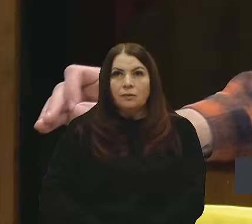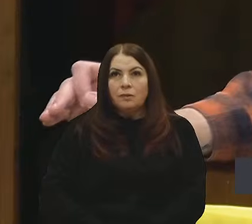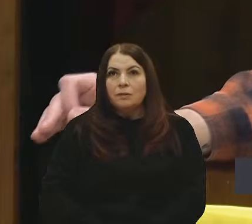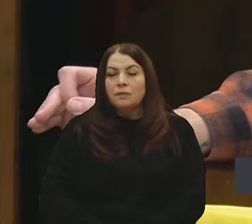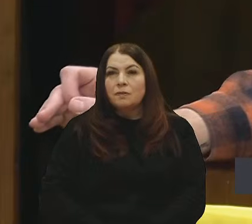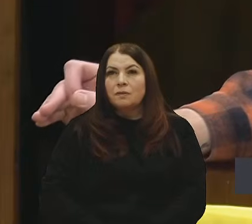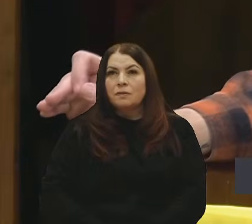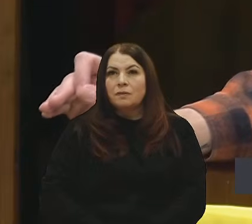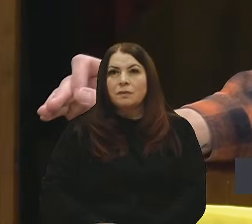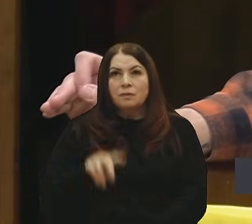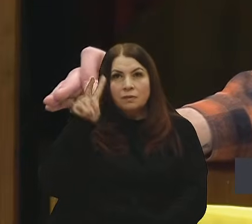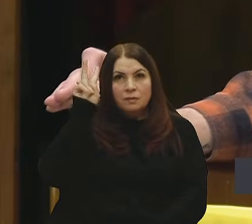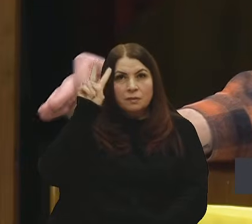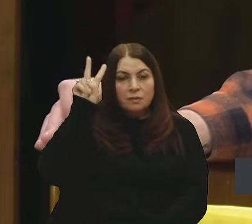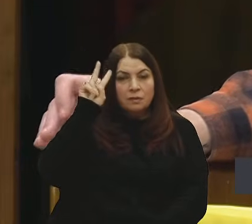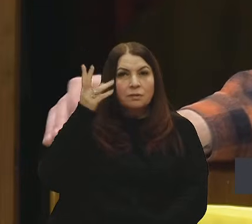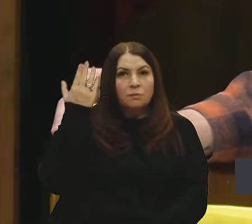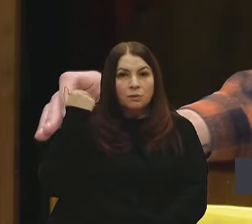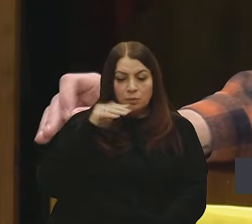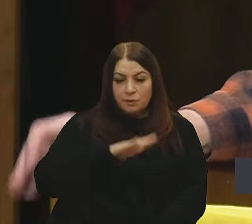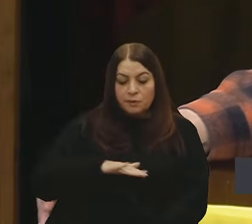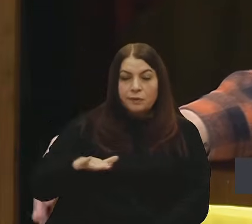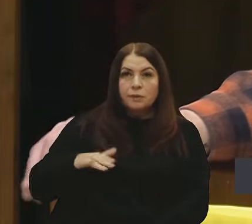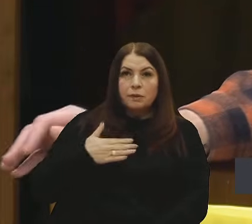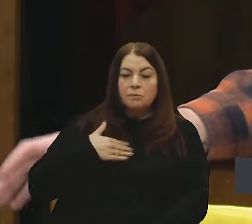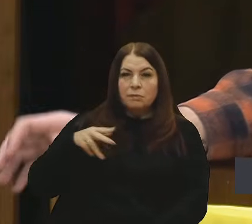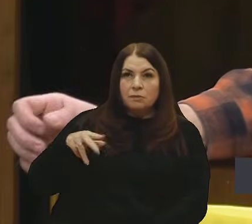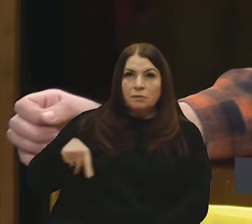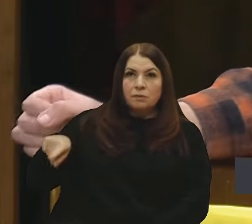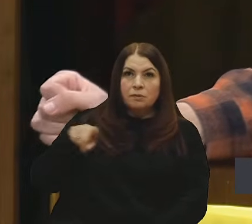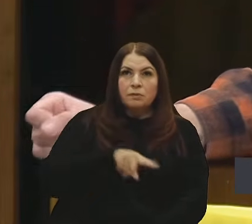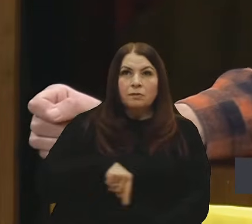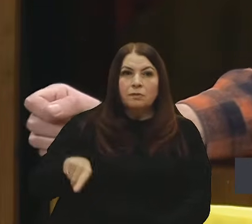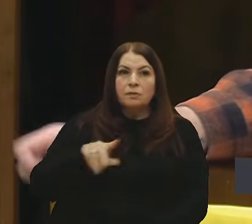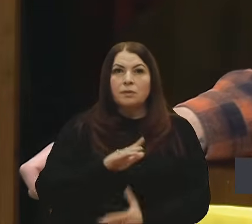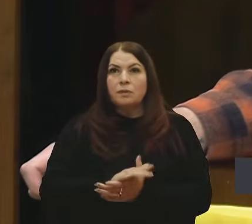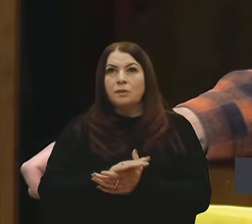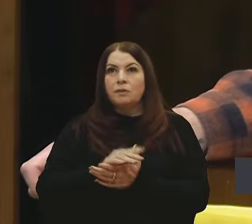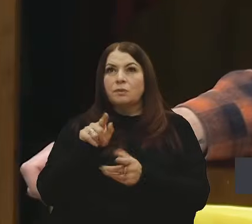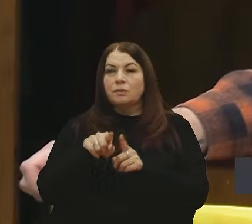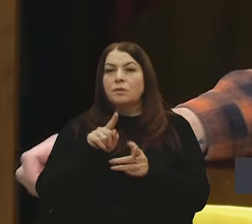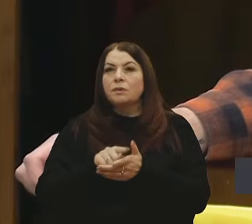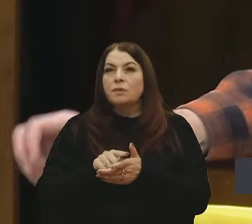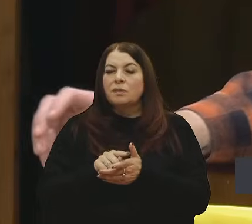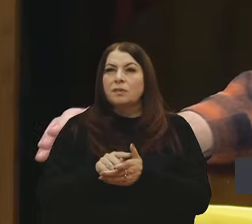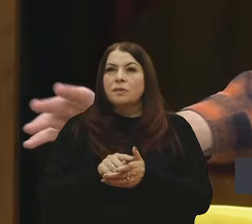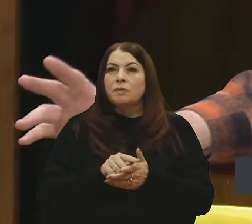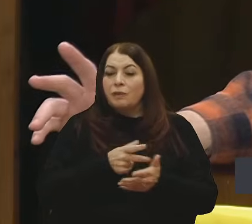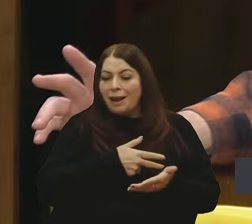E eu lembro que quando a gente era criança, eu e meu irmão, ia um em cada mão dela sendo arrastado